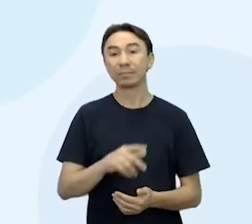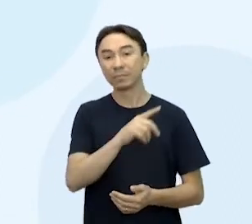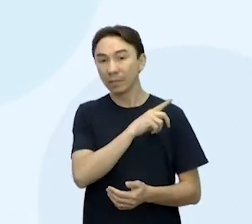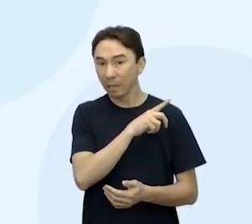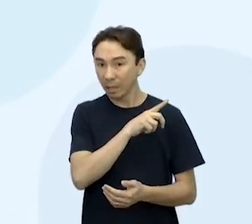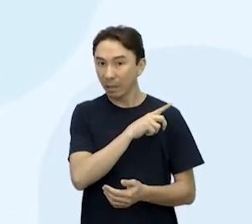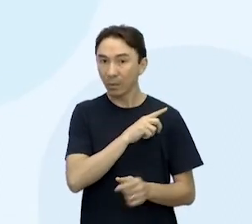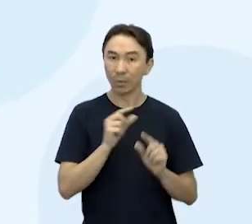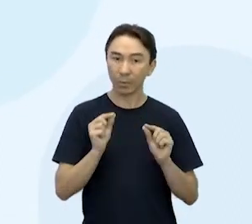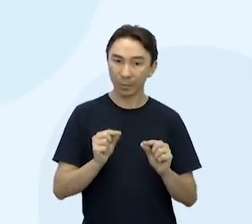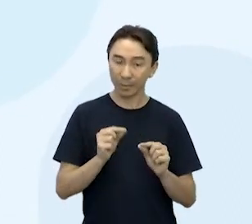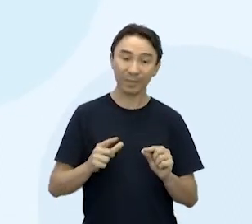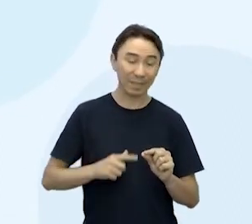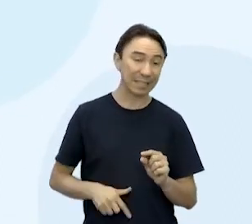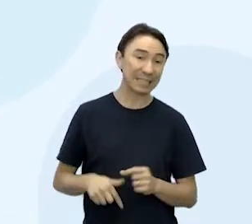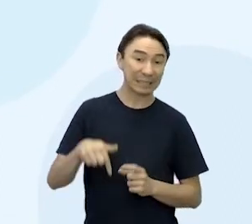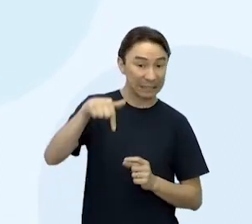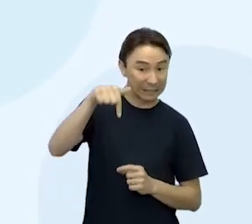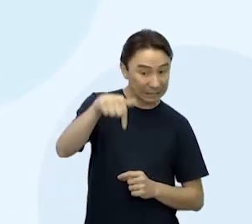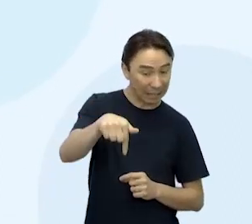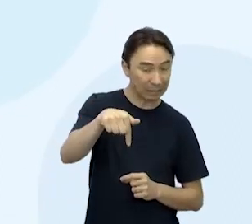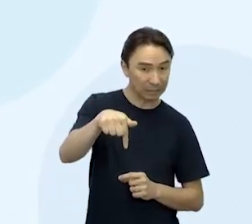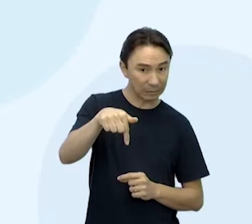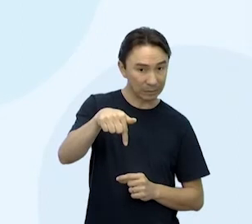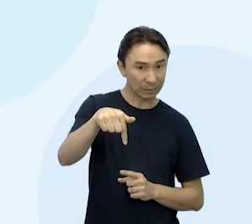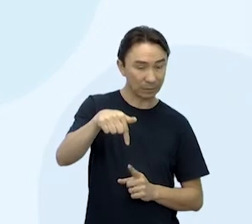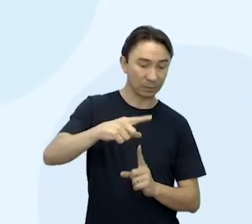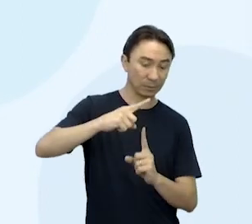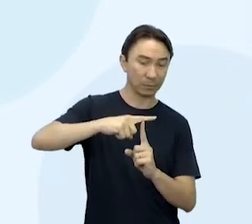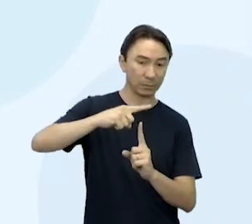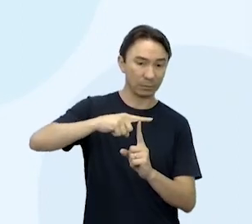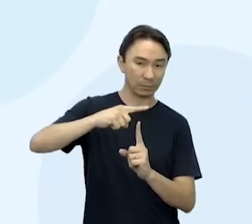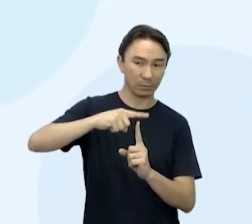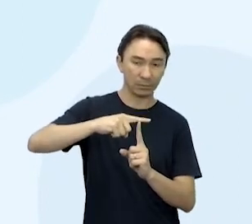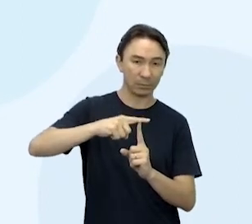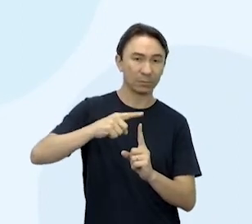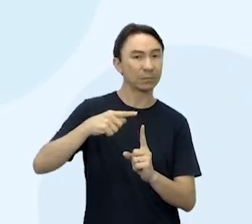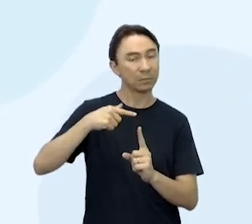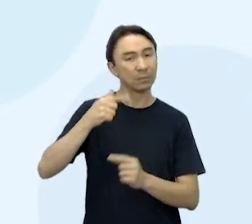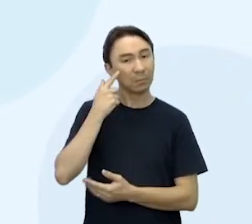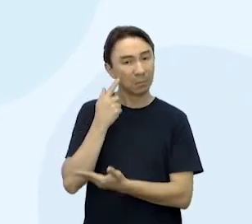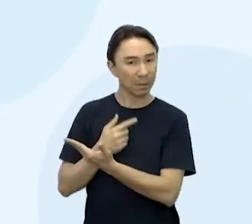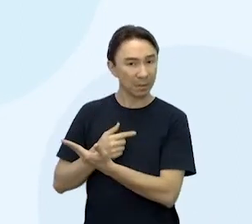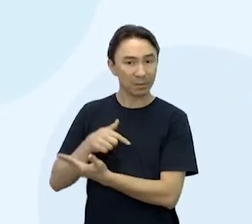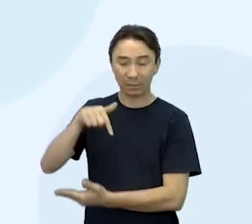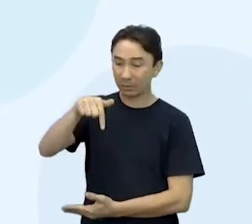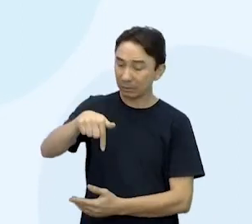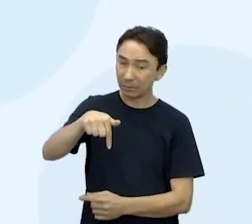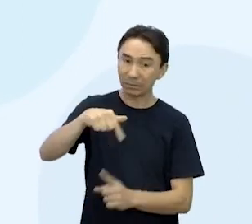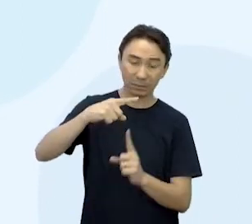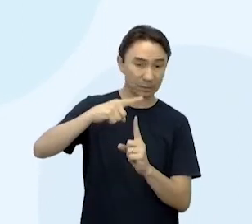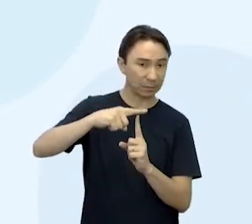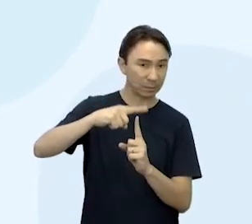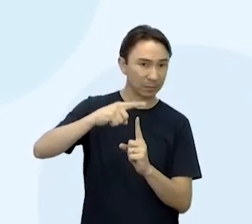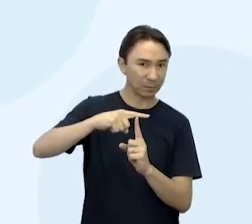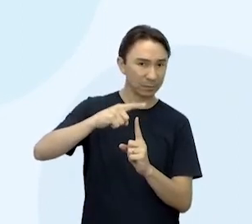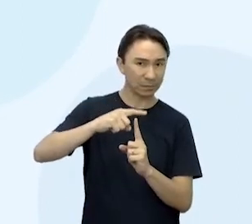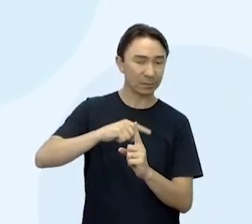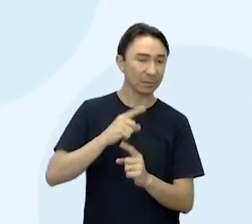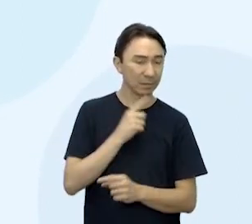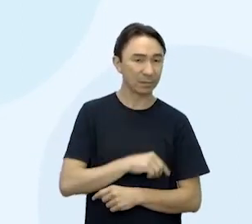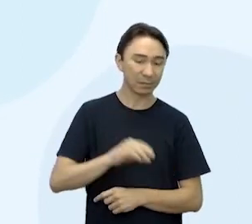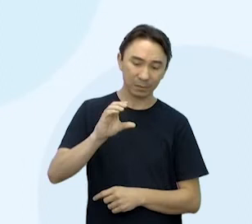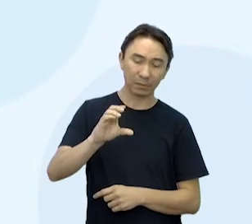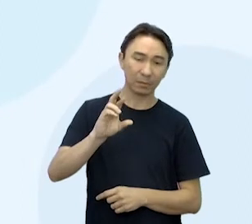7 formas, tá? De sistemas cristalinos, certo? E